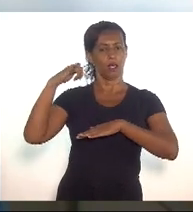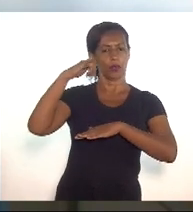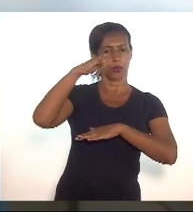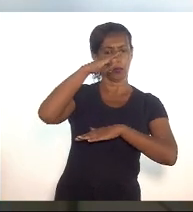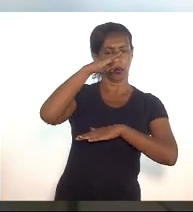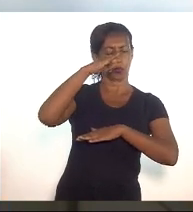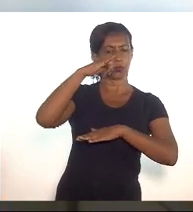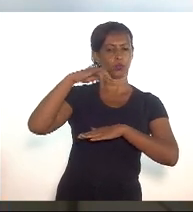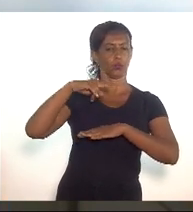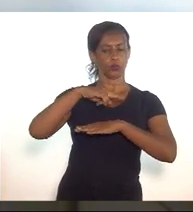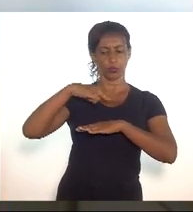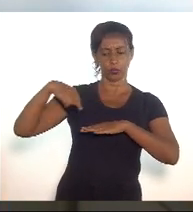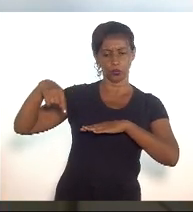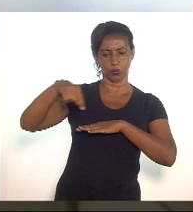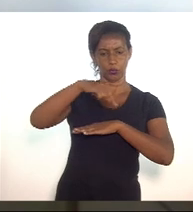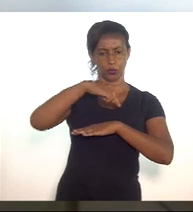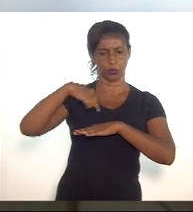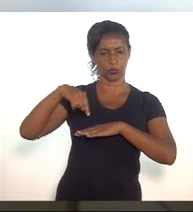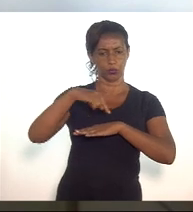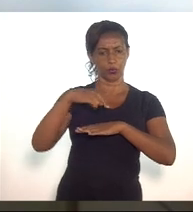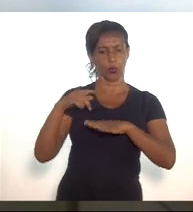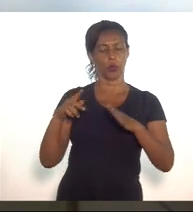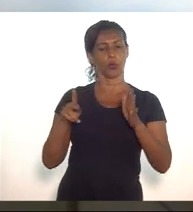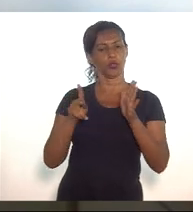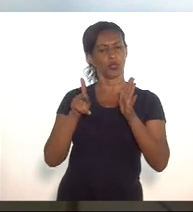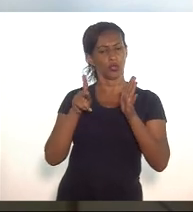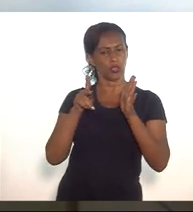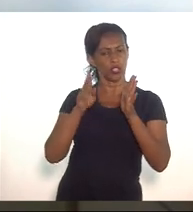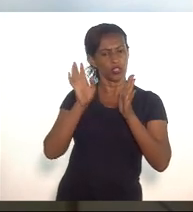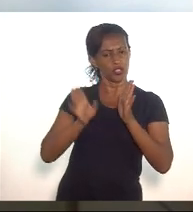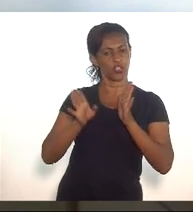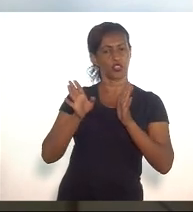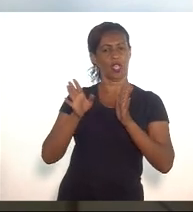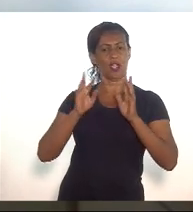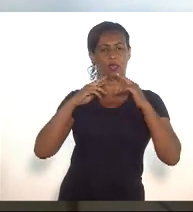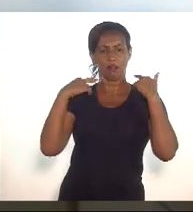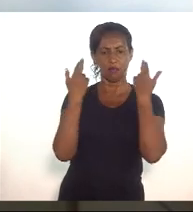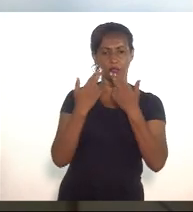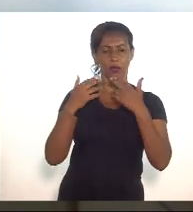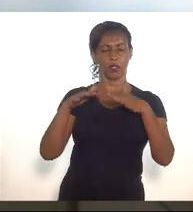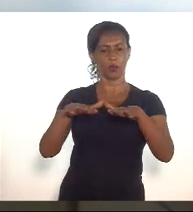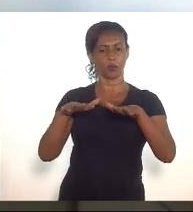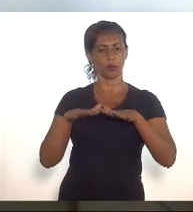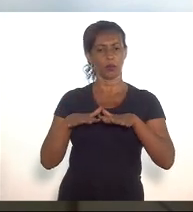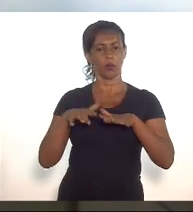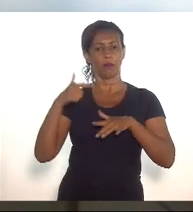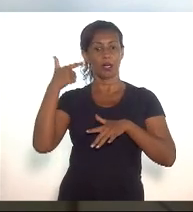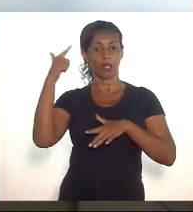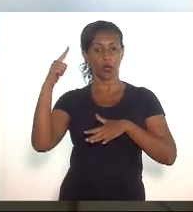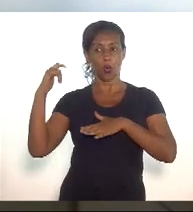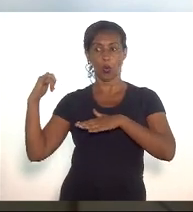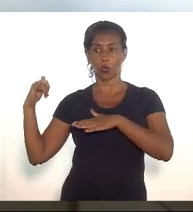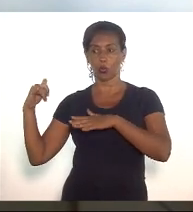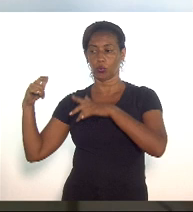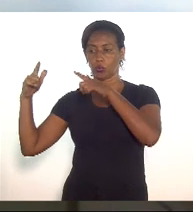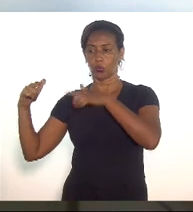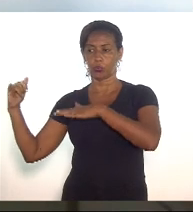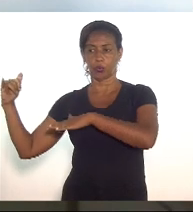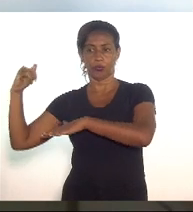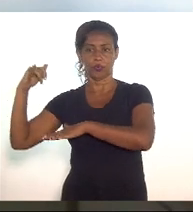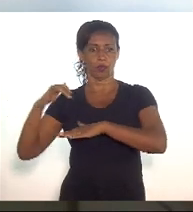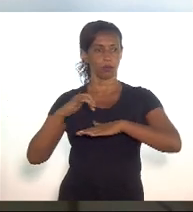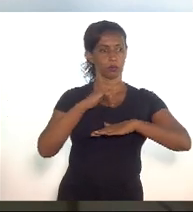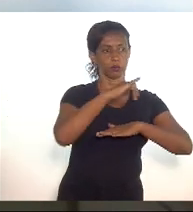Galeão, e a gente está fazendo audiência pública exatamente para que os nossos outros aeroportos possam